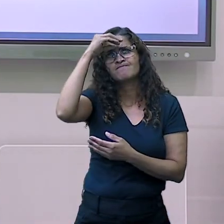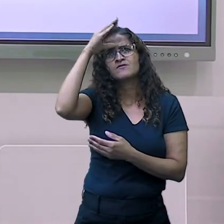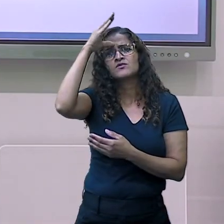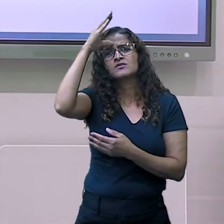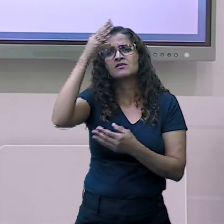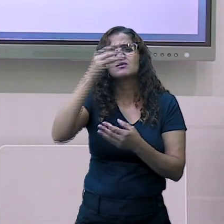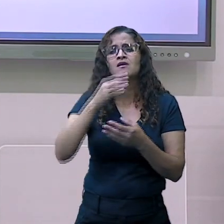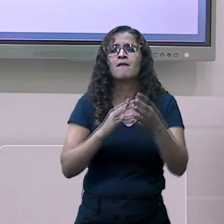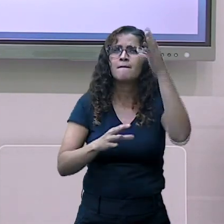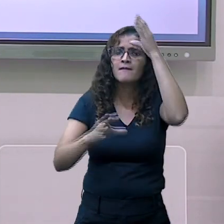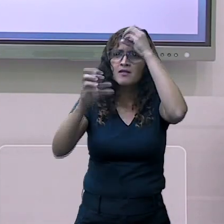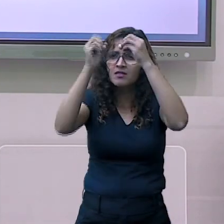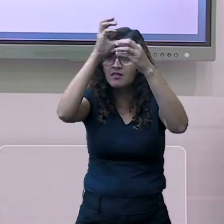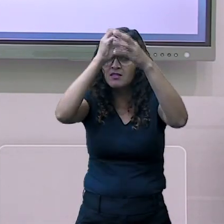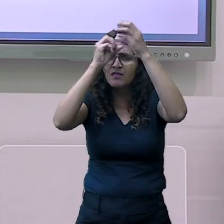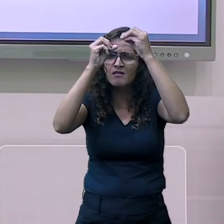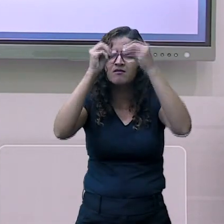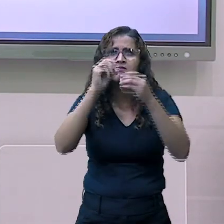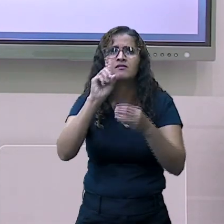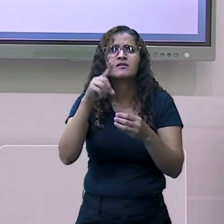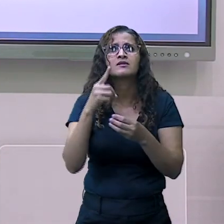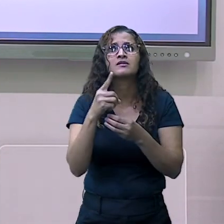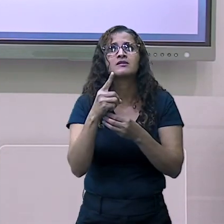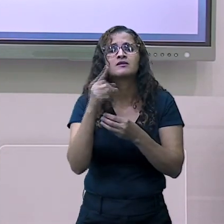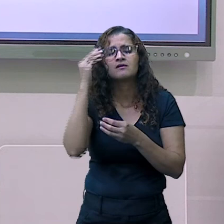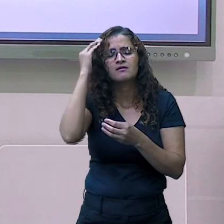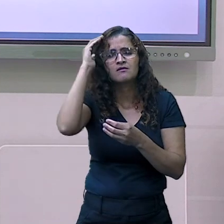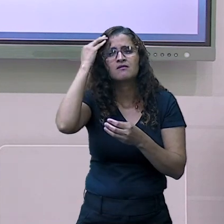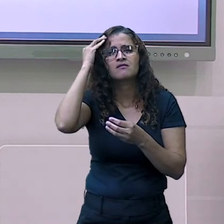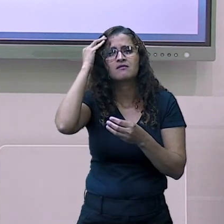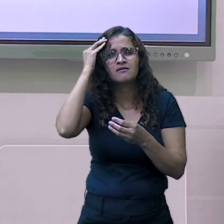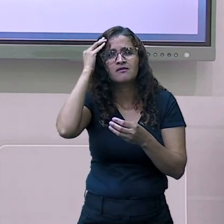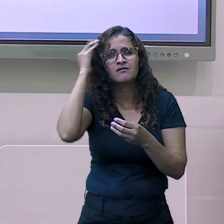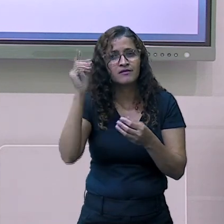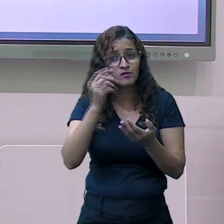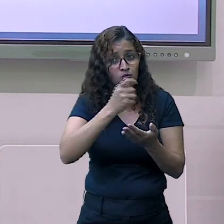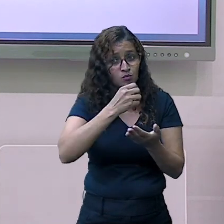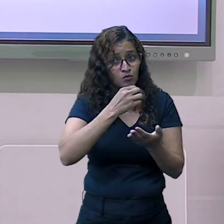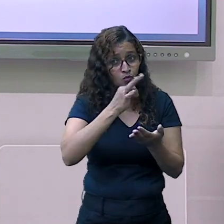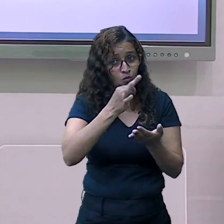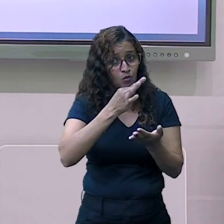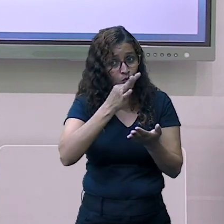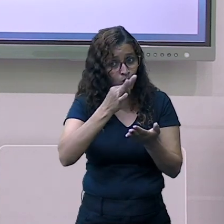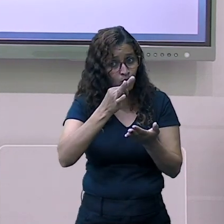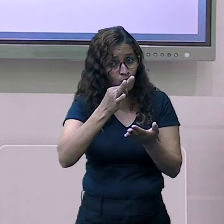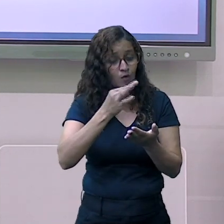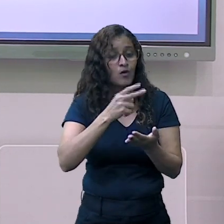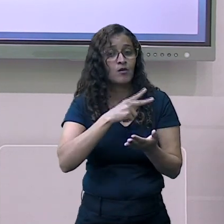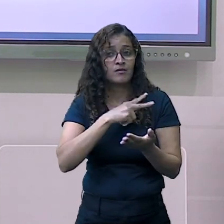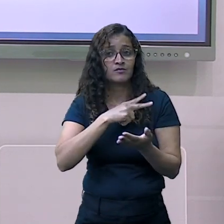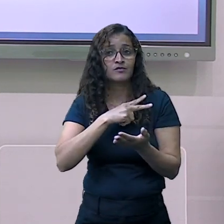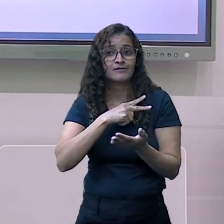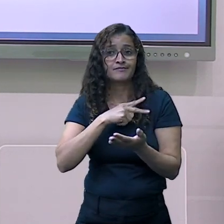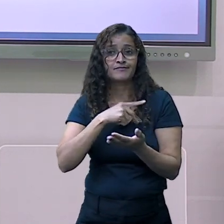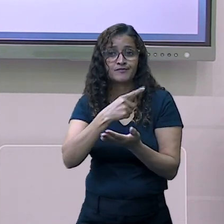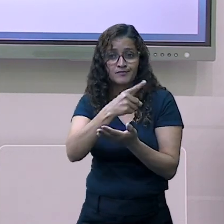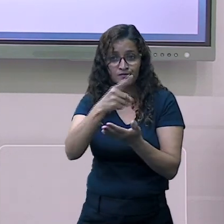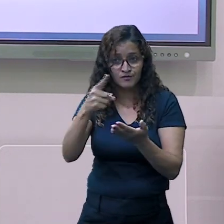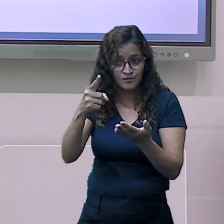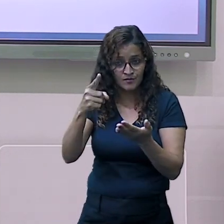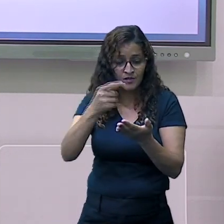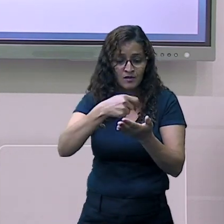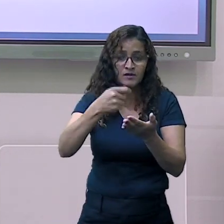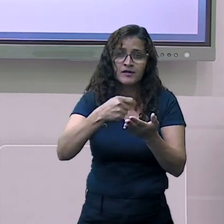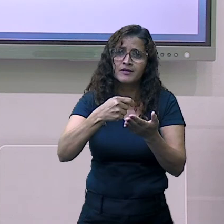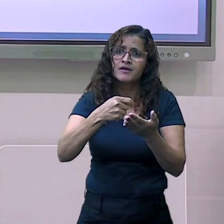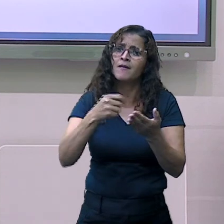vai formar a sua opinião. Não deixe de fazer essa atividade, não deixe de estar